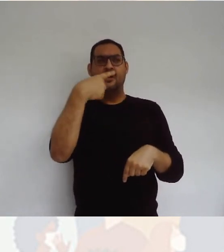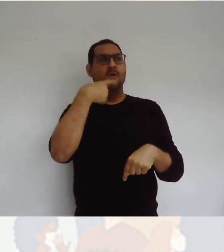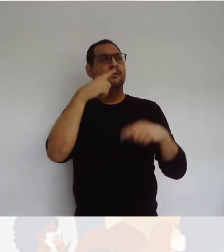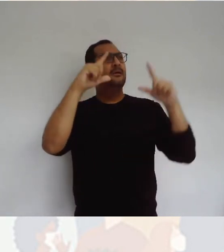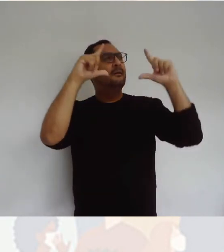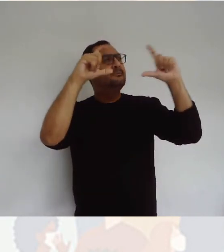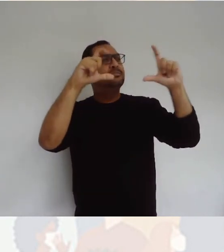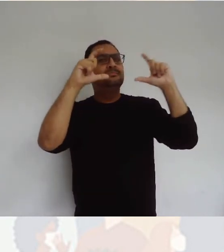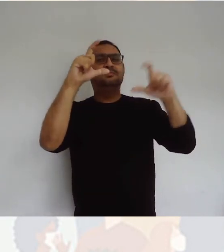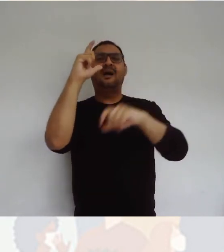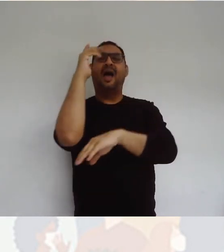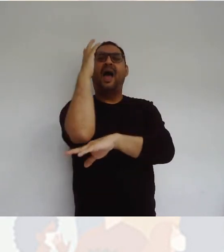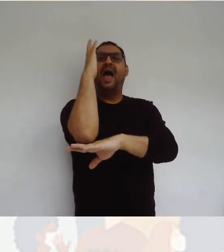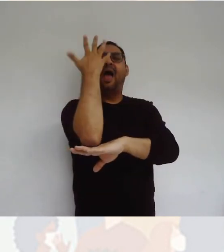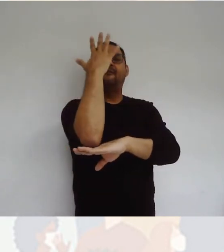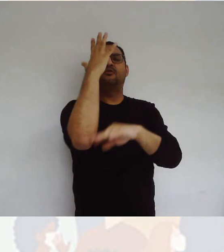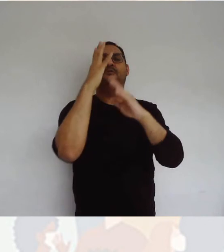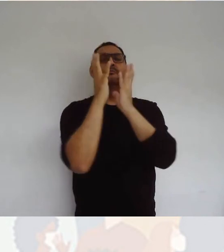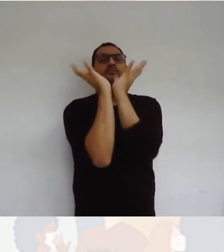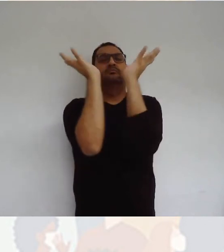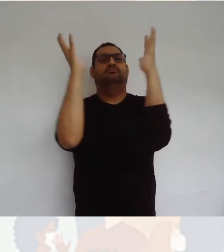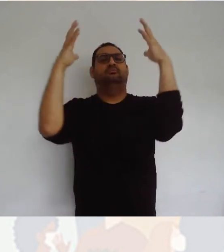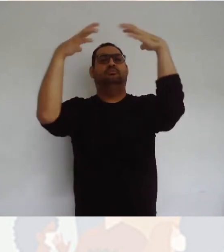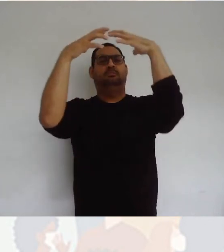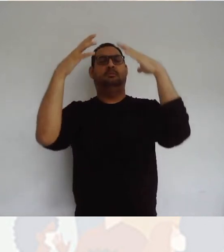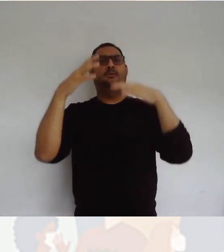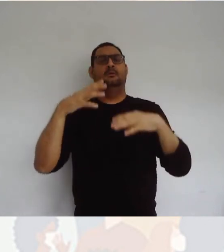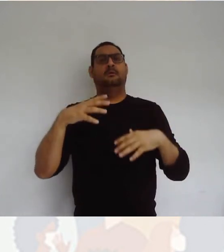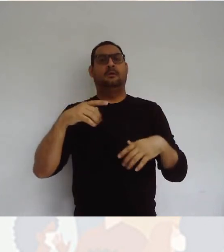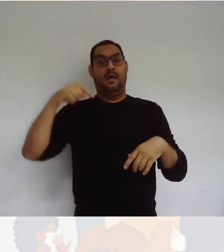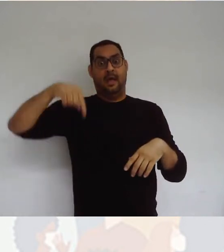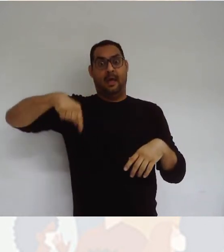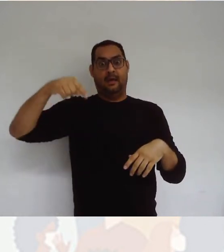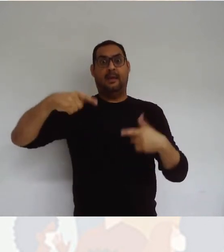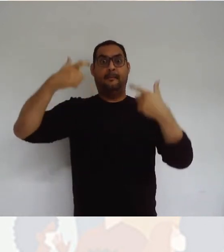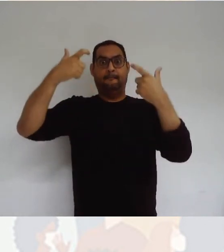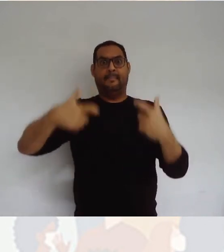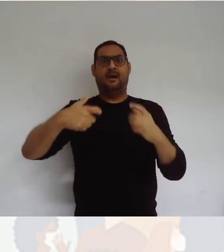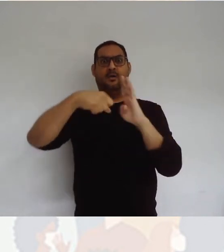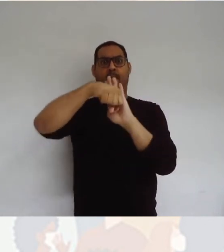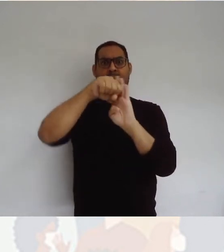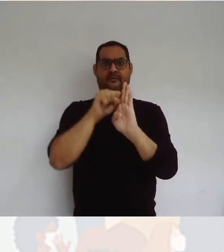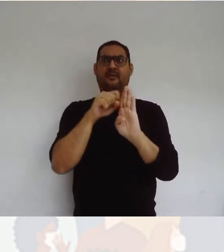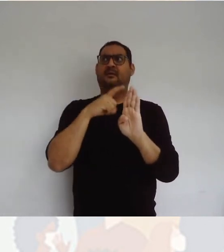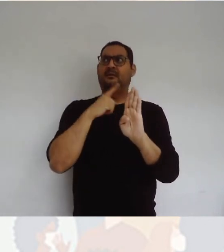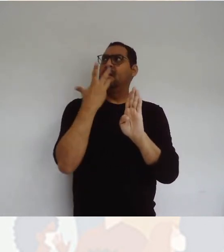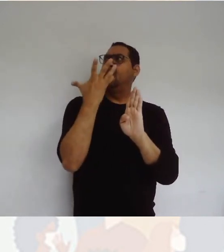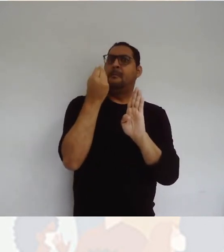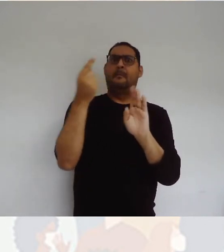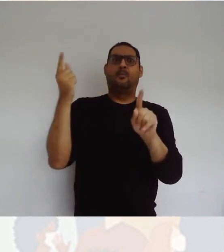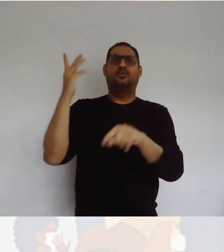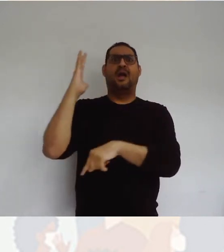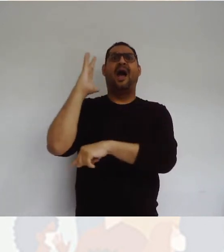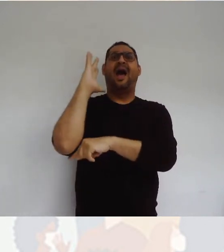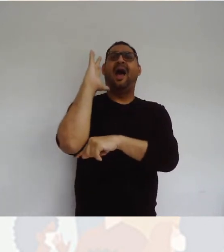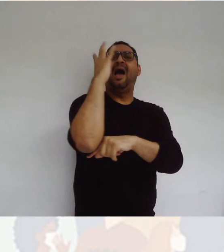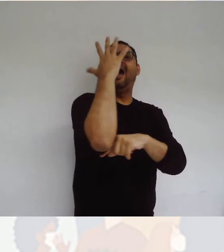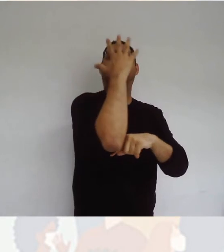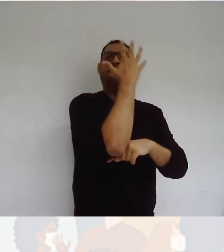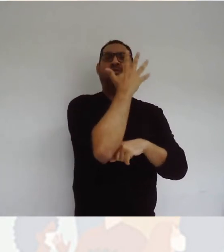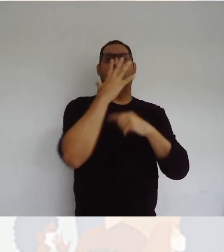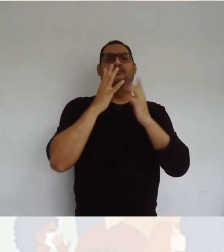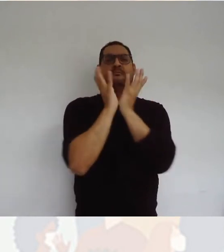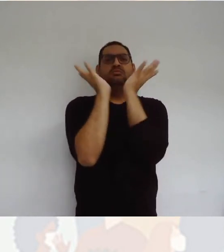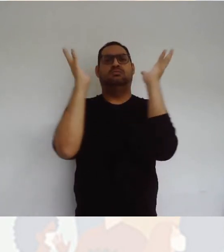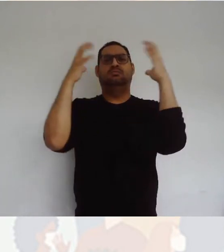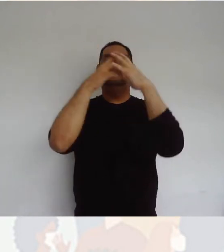imagens dessas árvores frondosas, o nosso bairro Benfica, há muitas árvores que nos